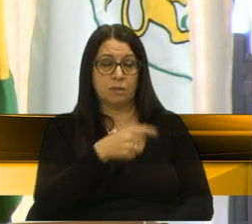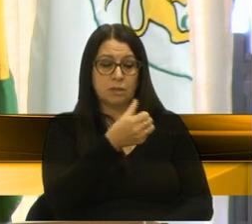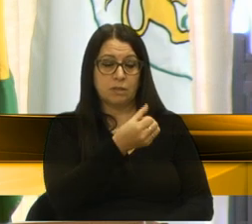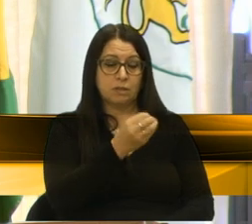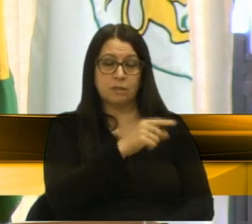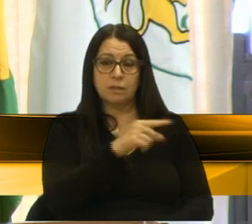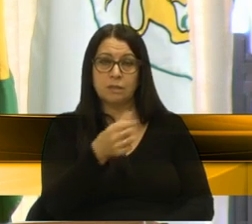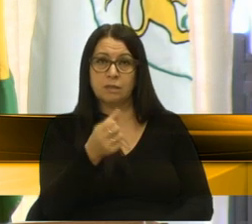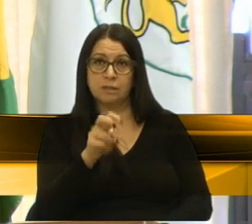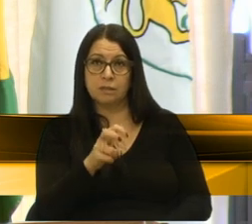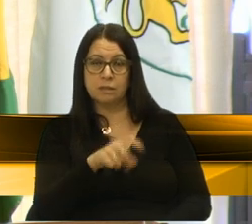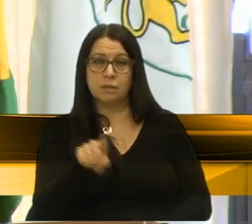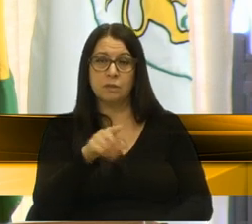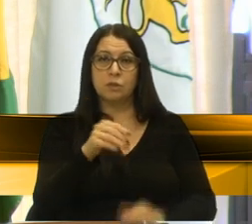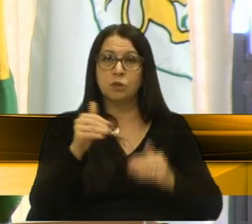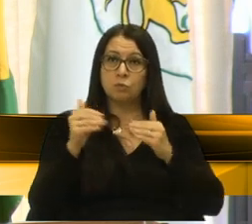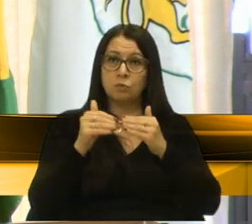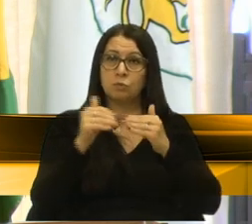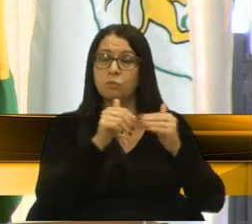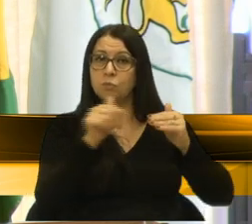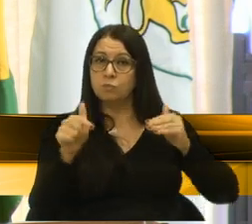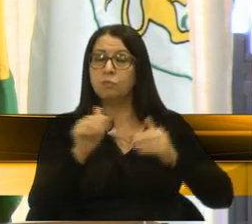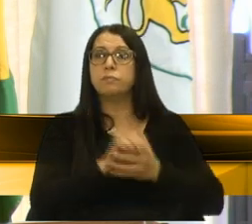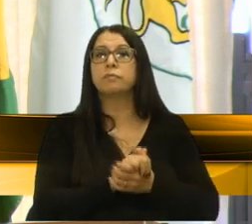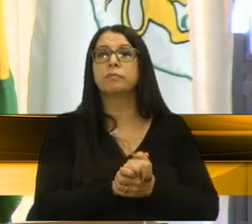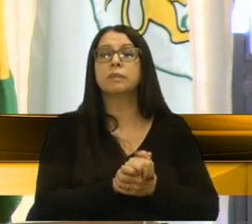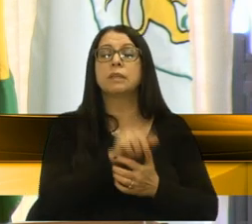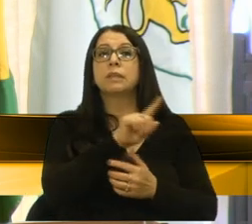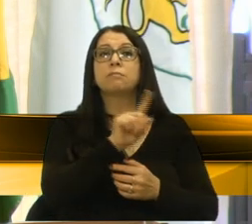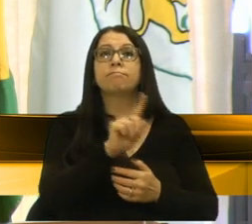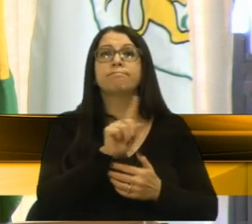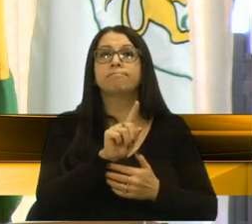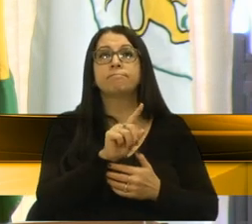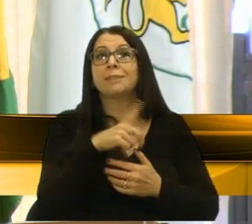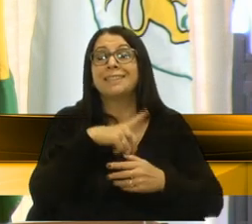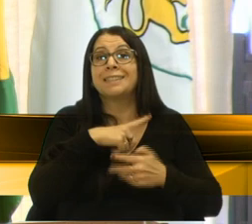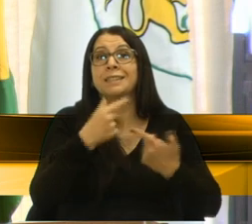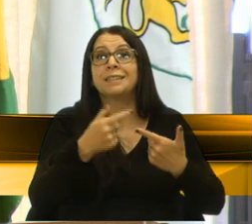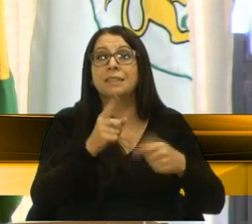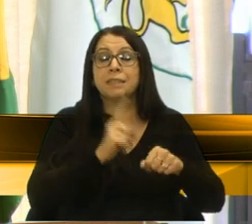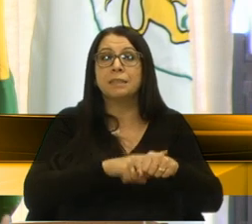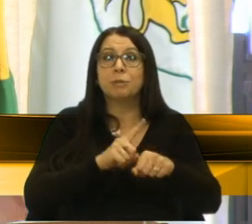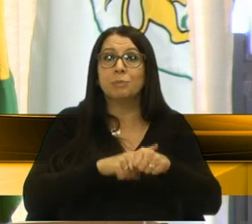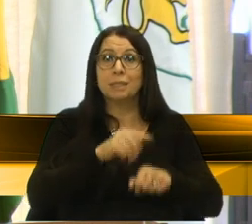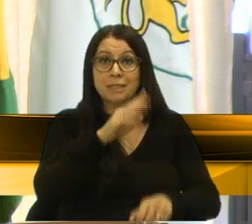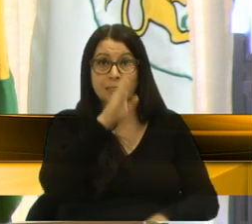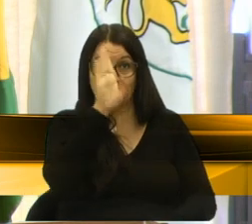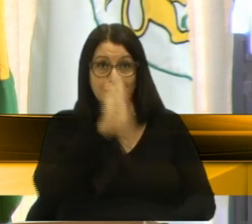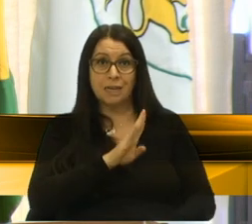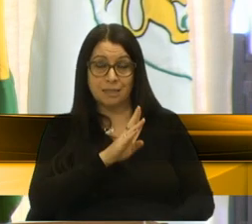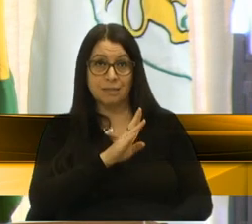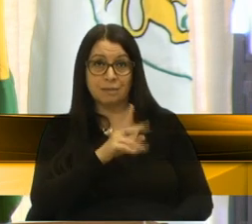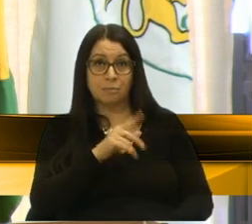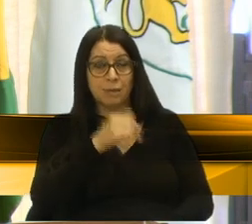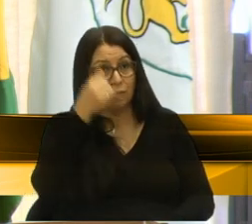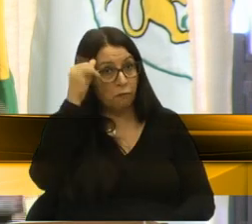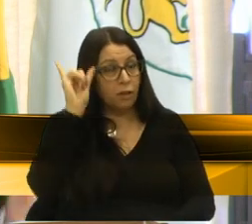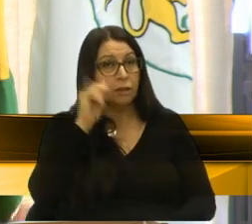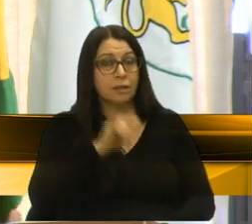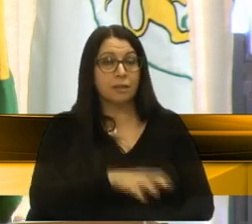65, que concordo que ele não deva ter nesse momento a gratuidade, para evitar